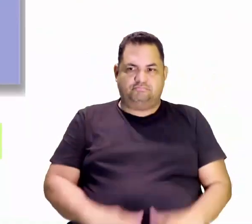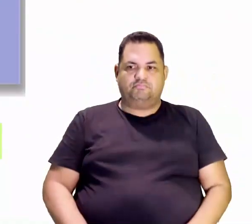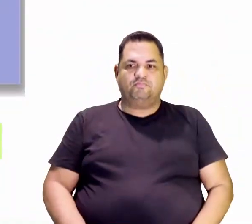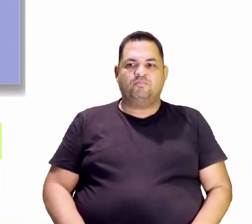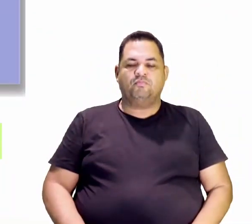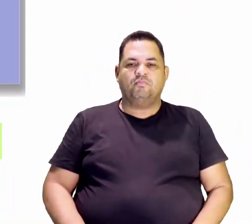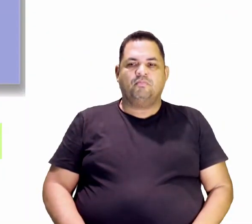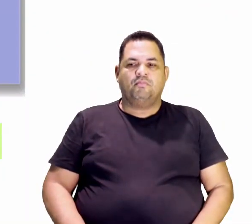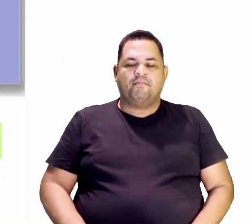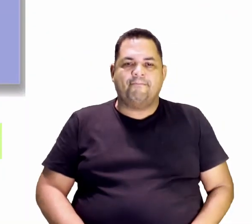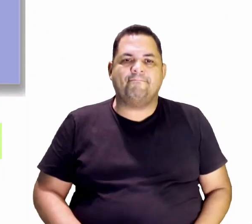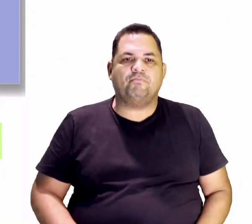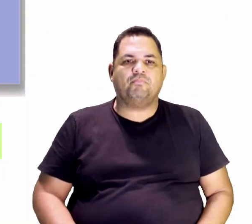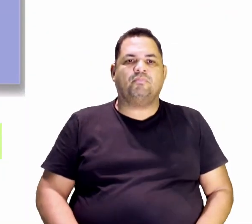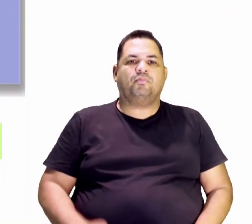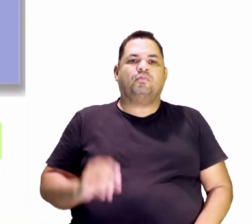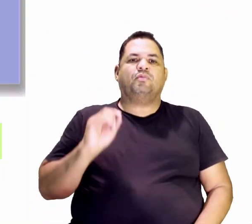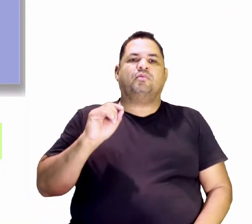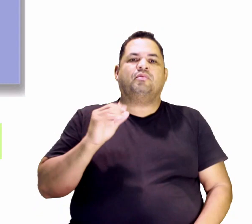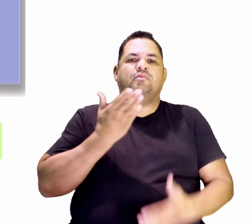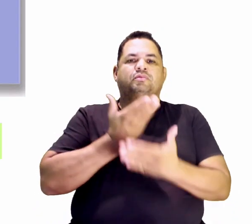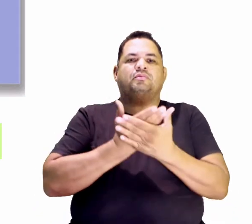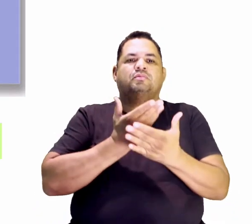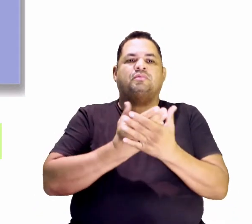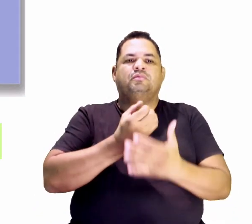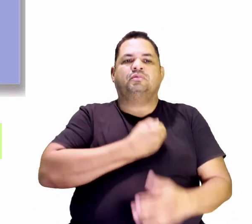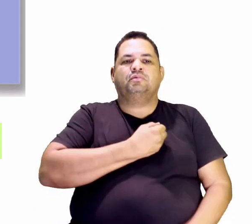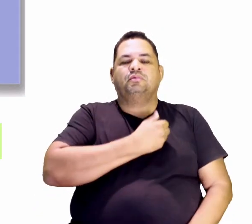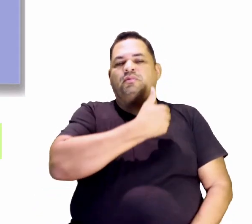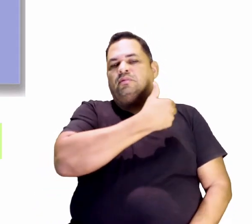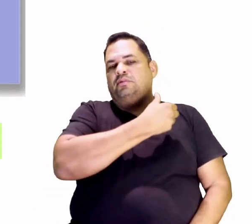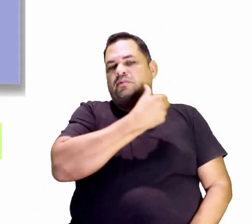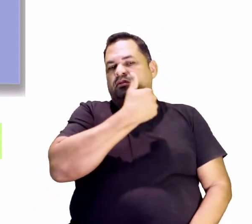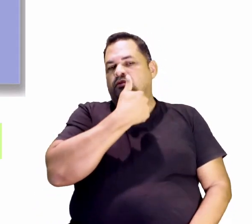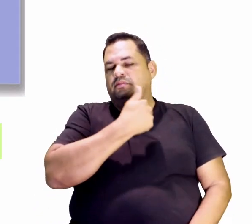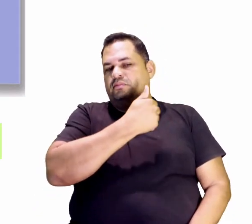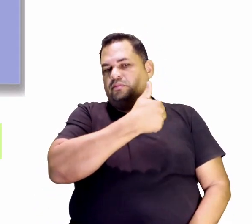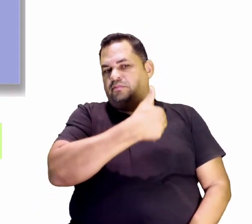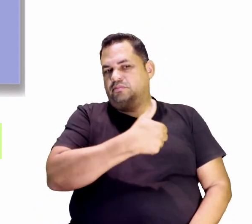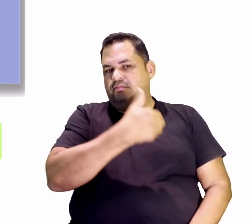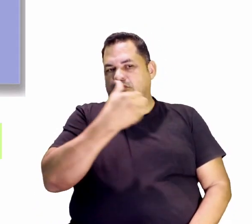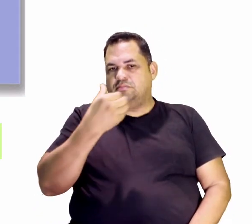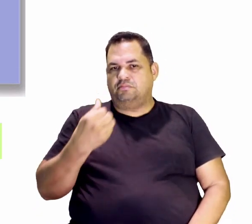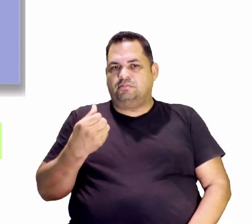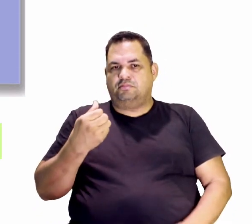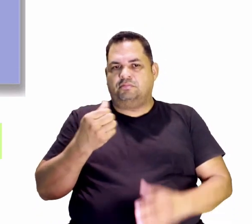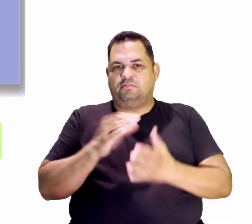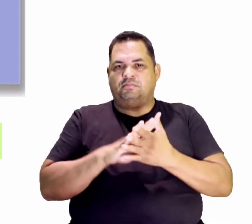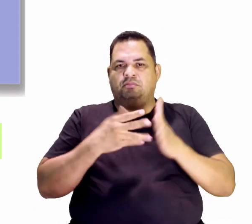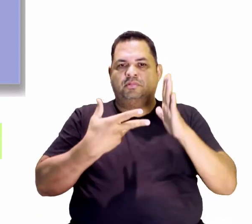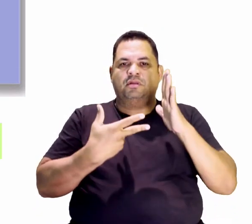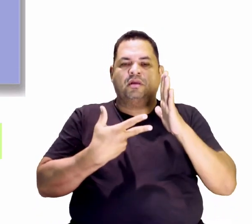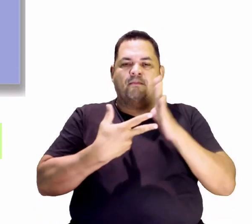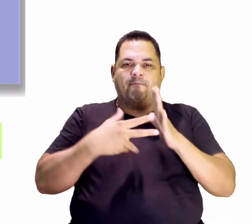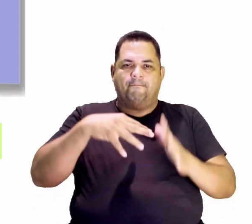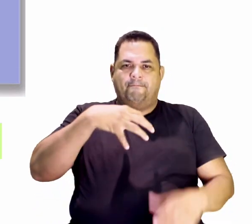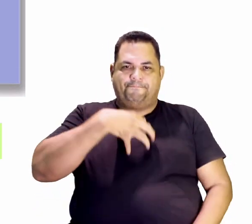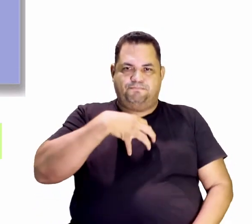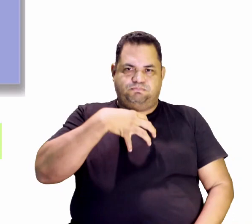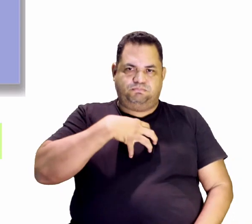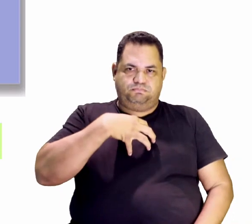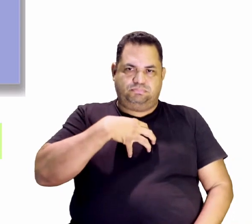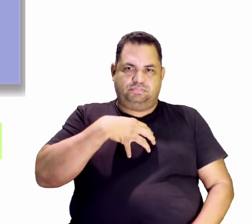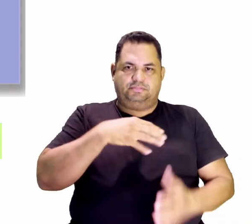essa aula. E o que a gente vai ver nessa aula de número 16, prof? Veremos aqui os sentidos, o significado das tribos